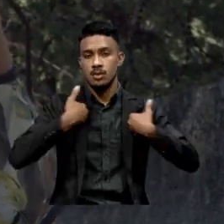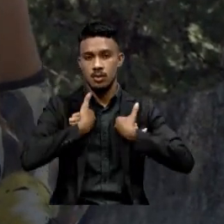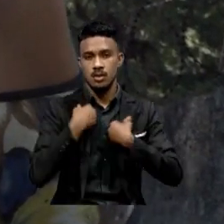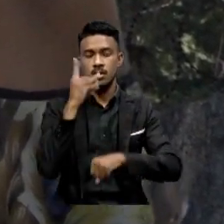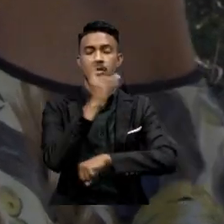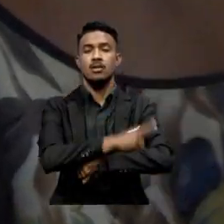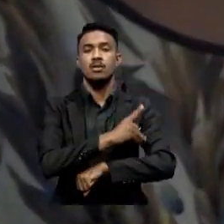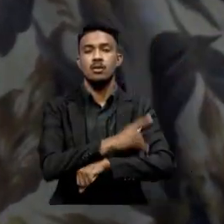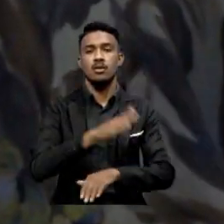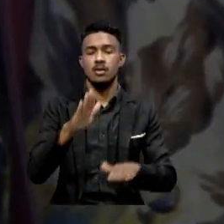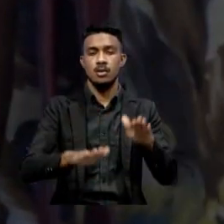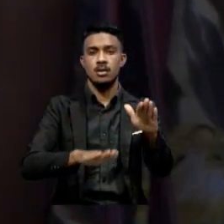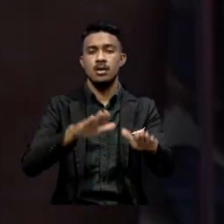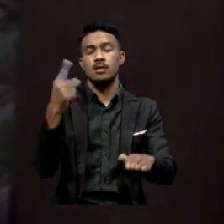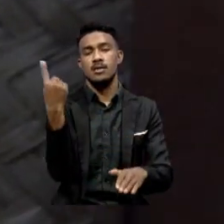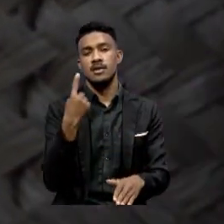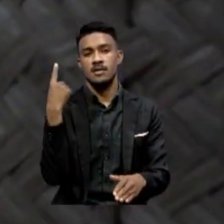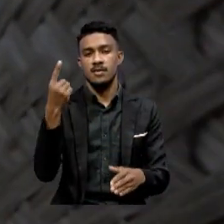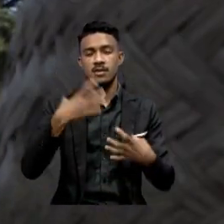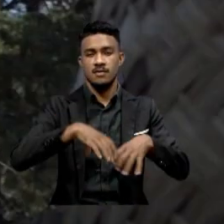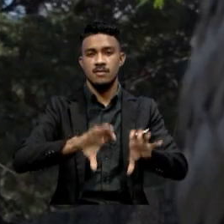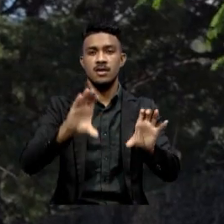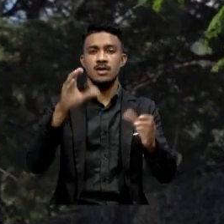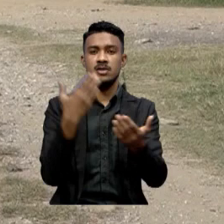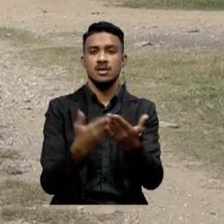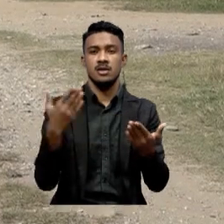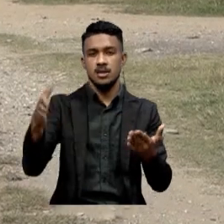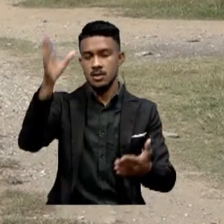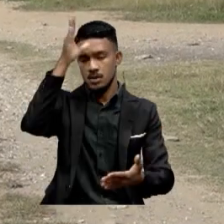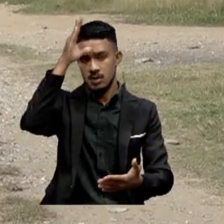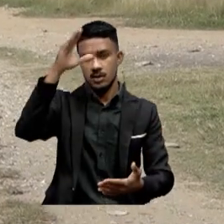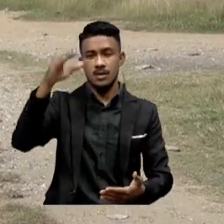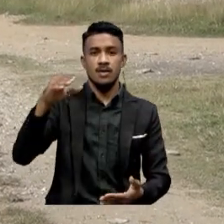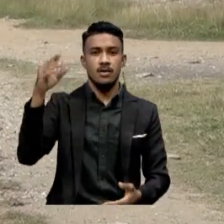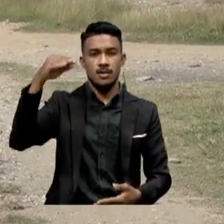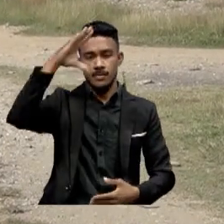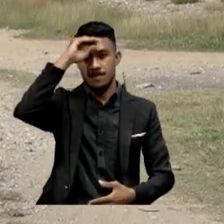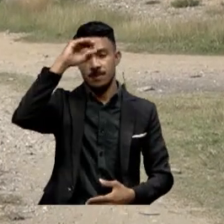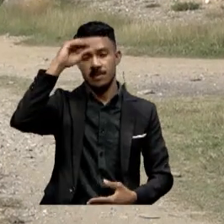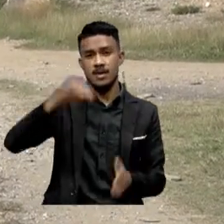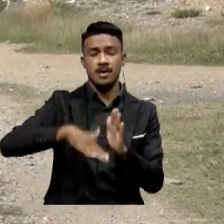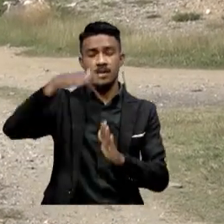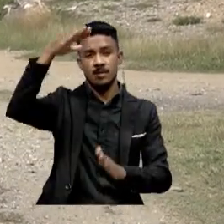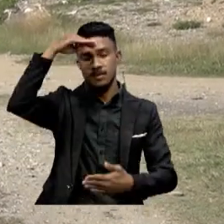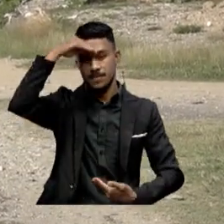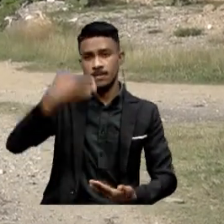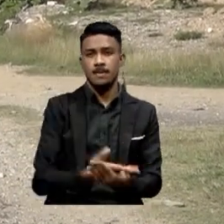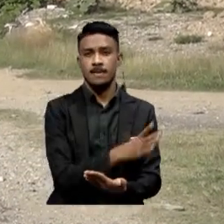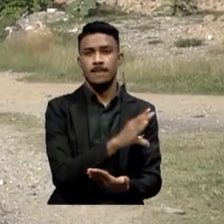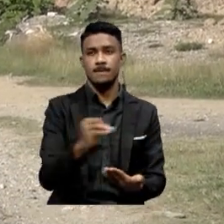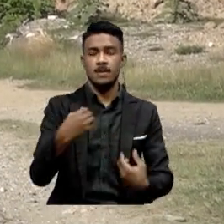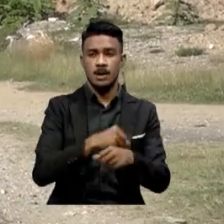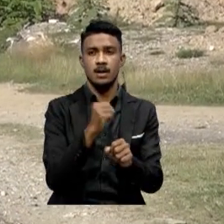lao ain tanang na fating ho difan sasang ni wang mane bot tem que kos na fating nyamang no sira tem que halau na fating vida ida